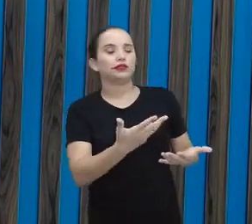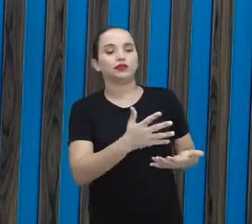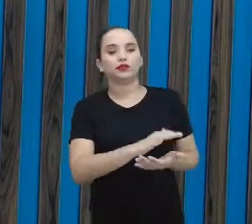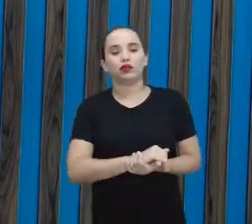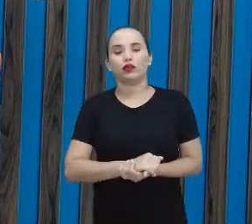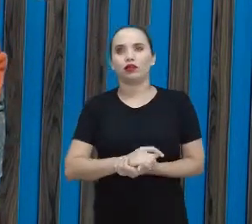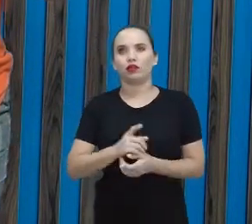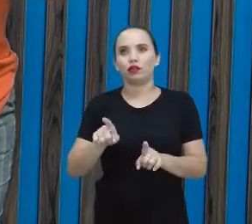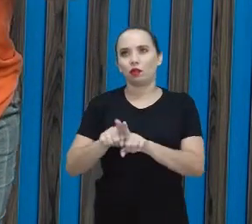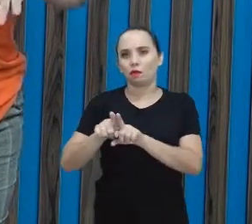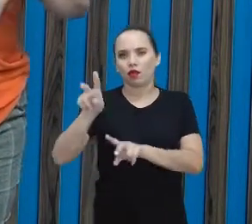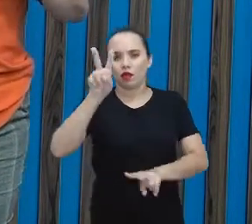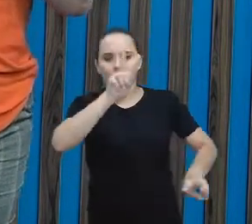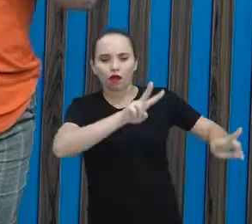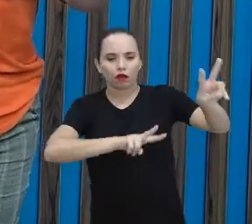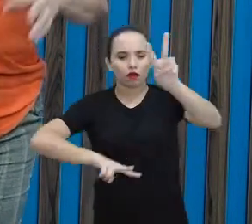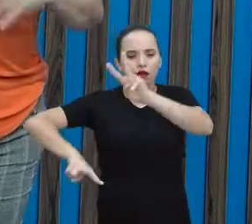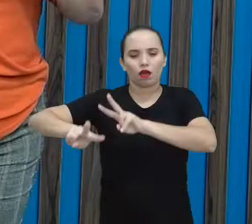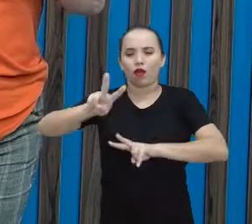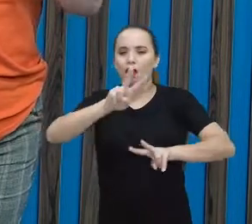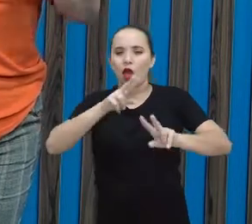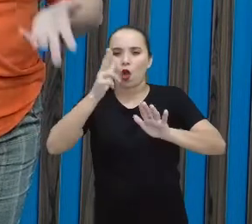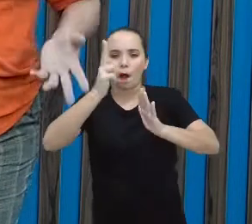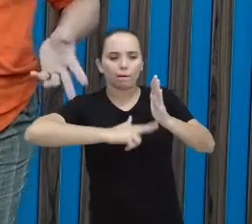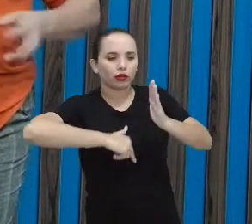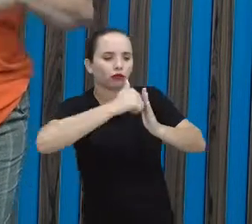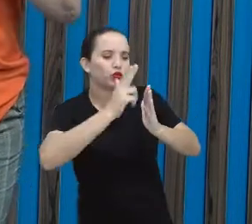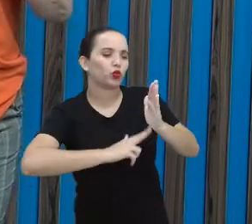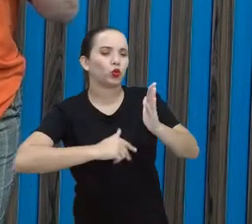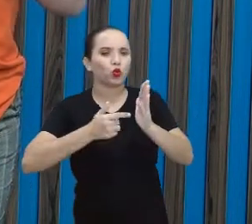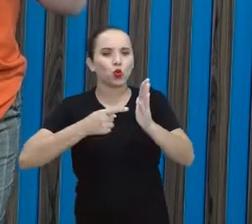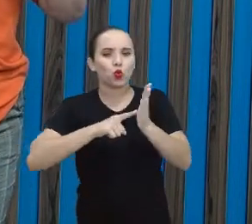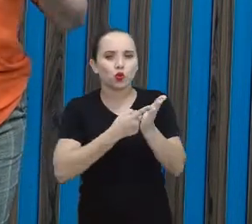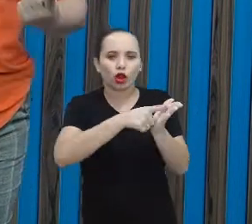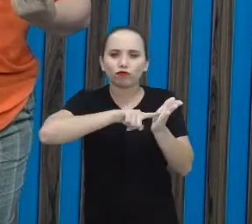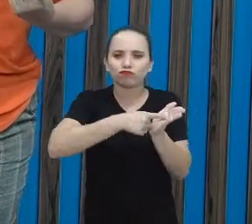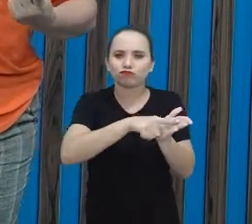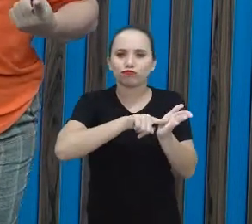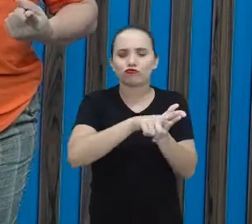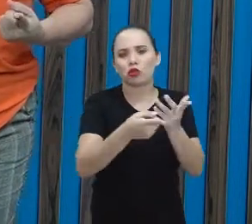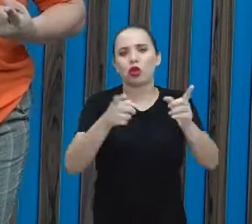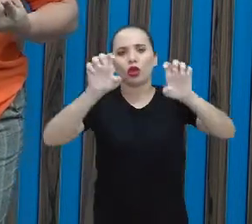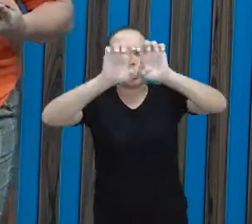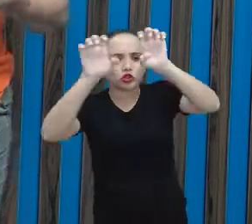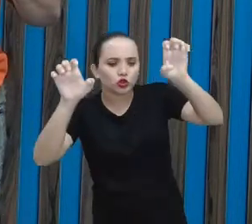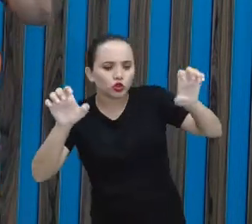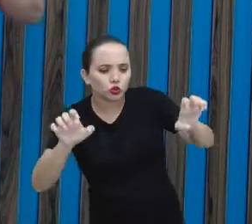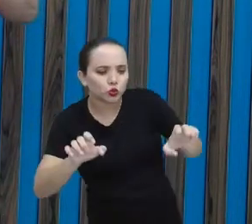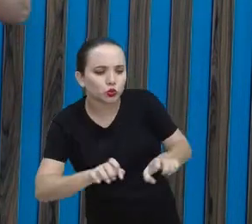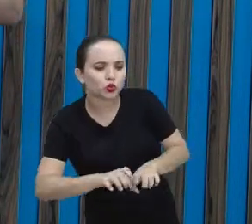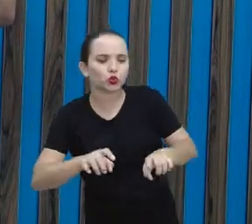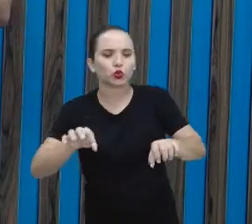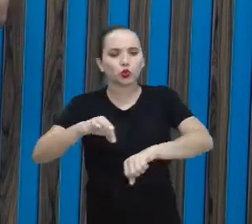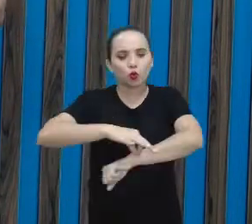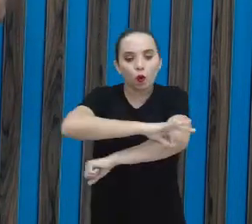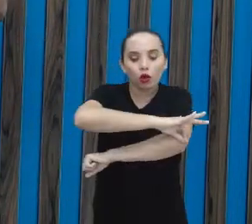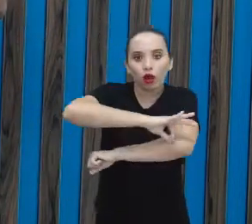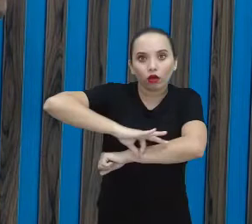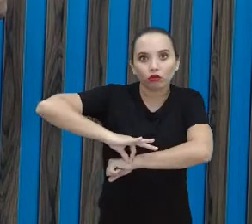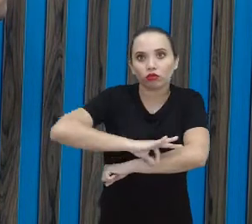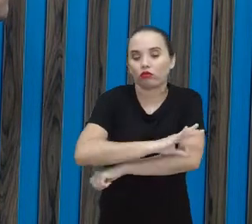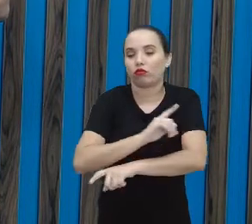das artes visuais, da pintura, da gravura, da escultura, até a arquitetura, né? Mas a